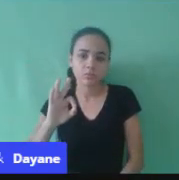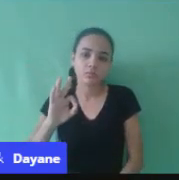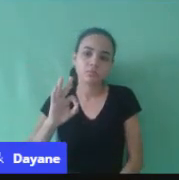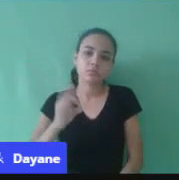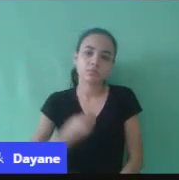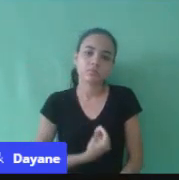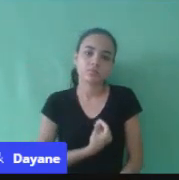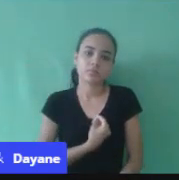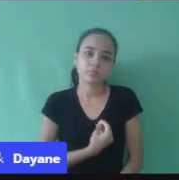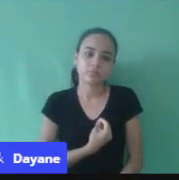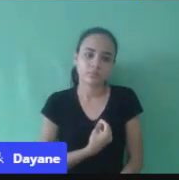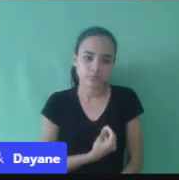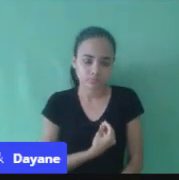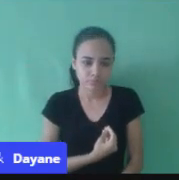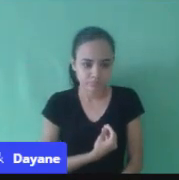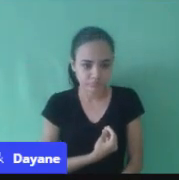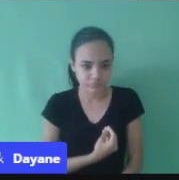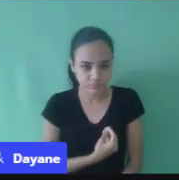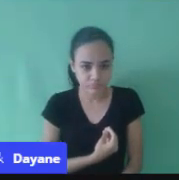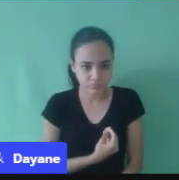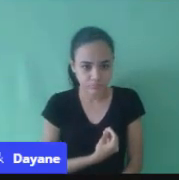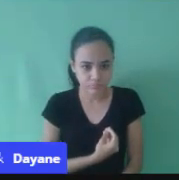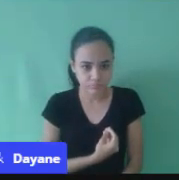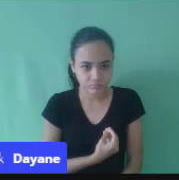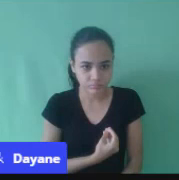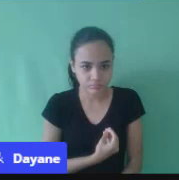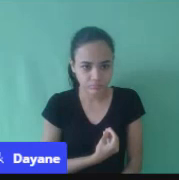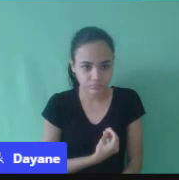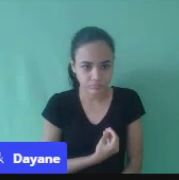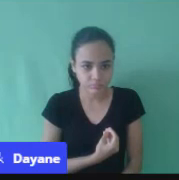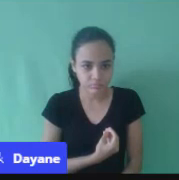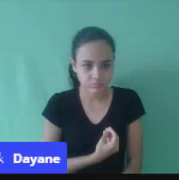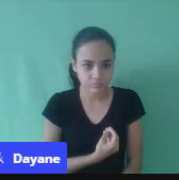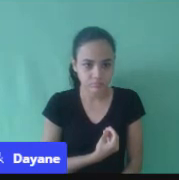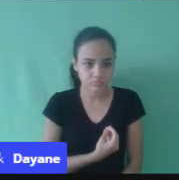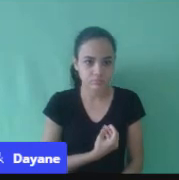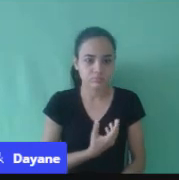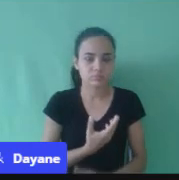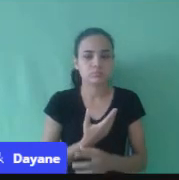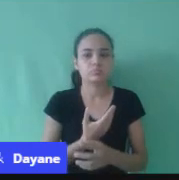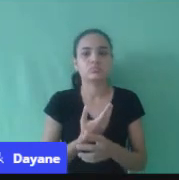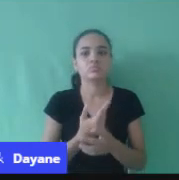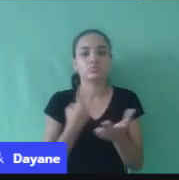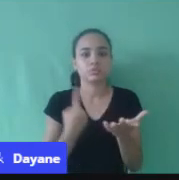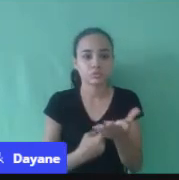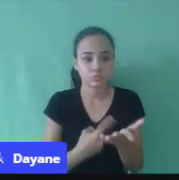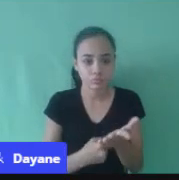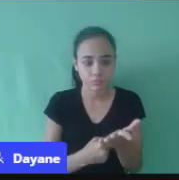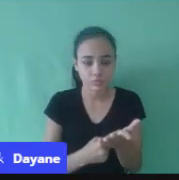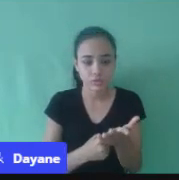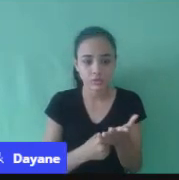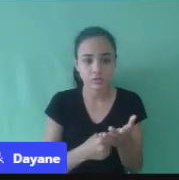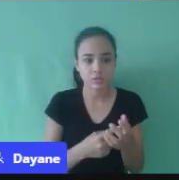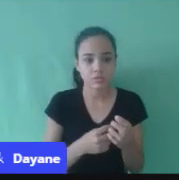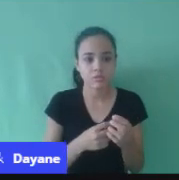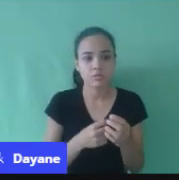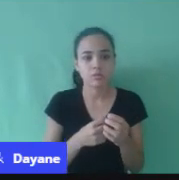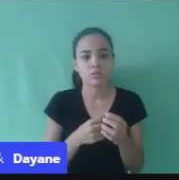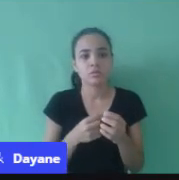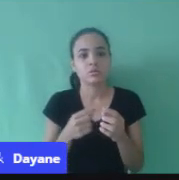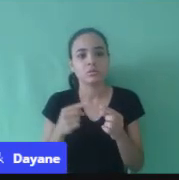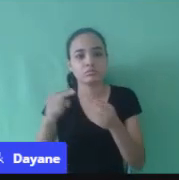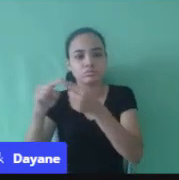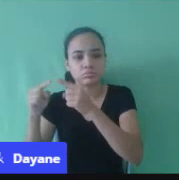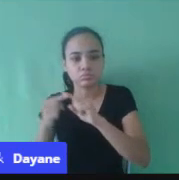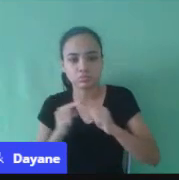o ensino que vai combinar o uso de TICs, o uso das mídias